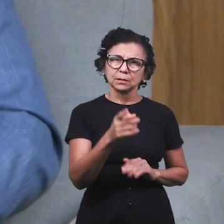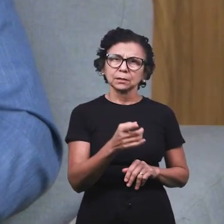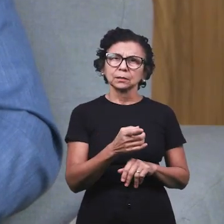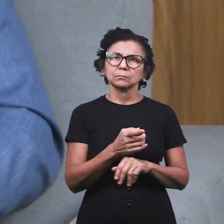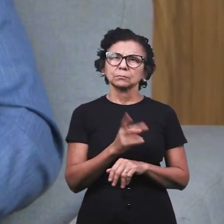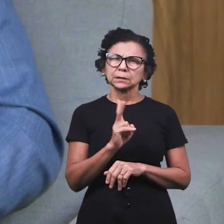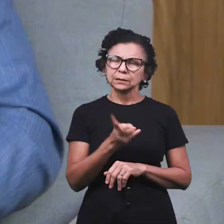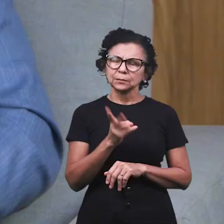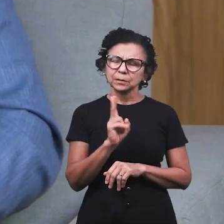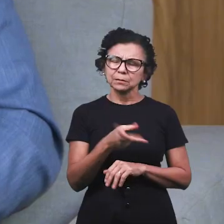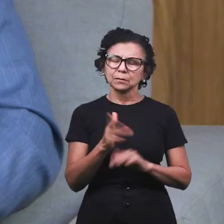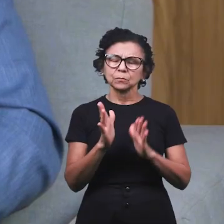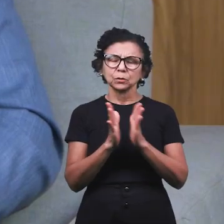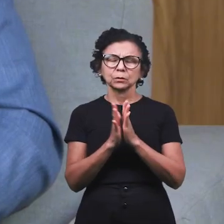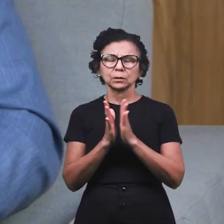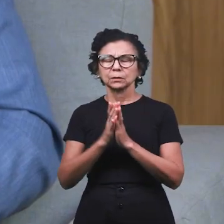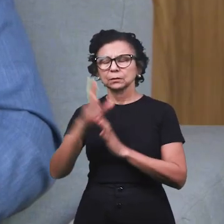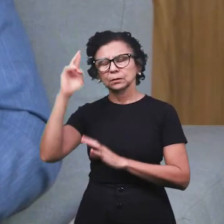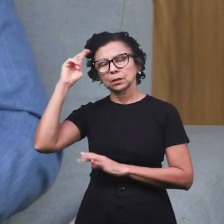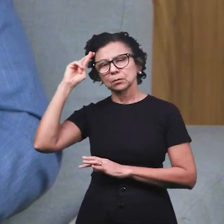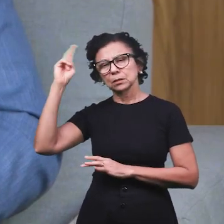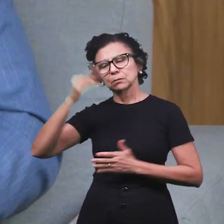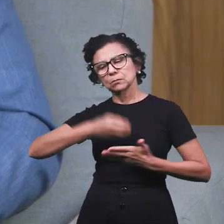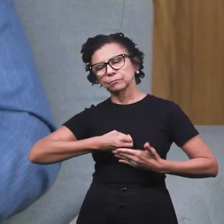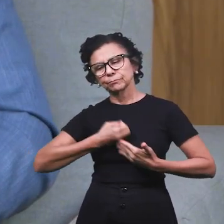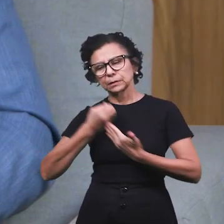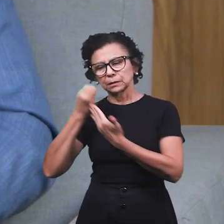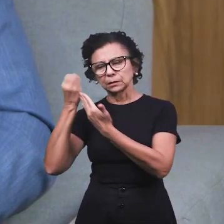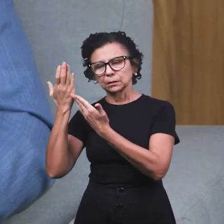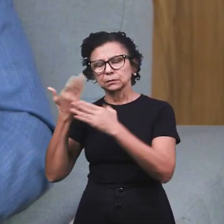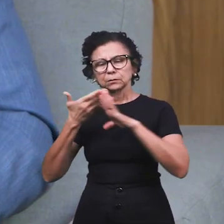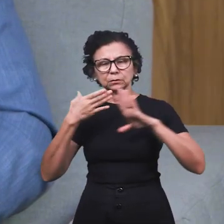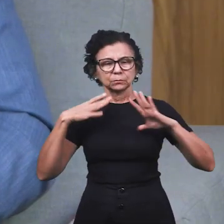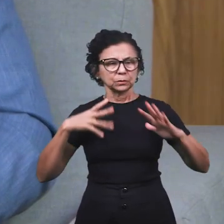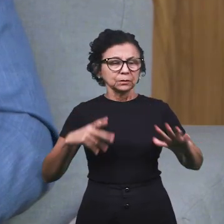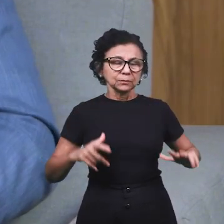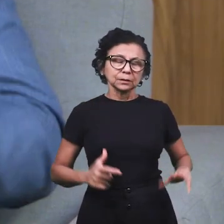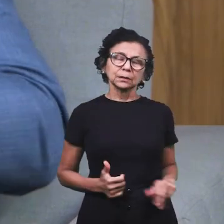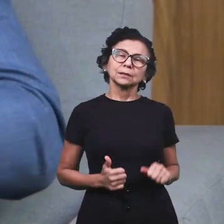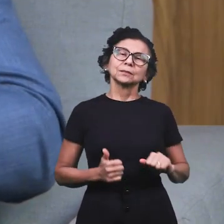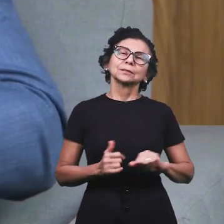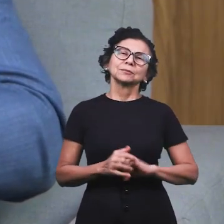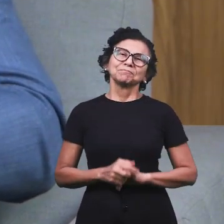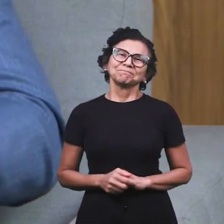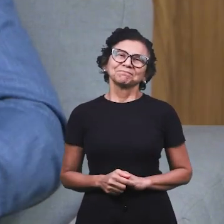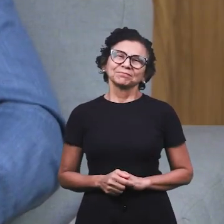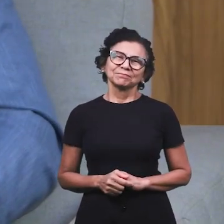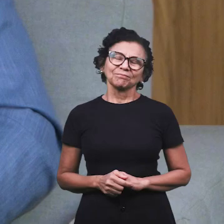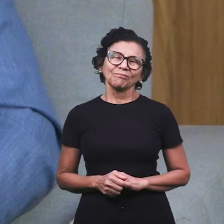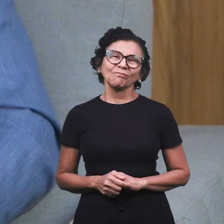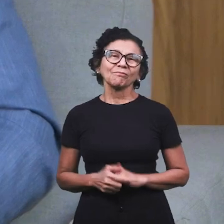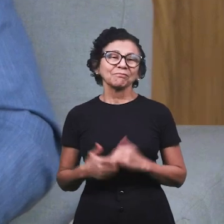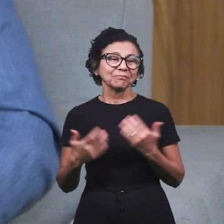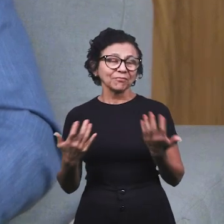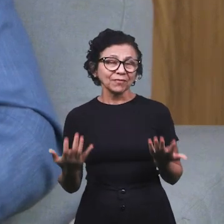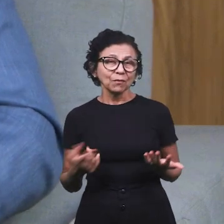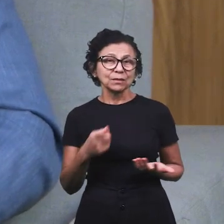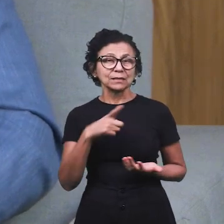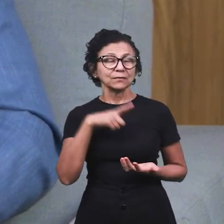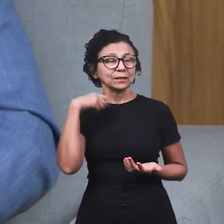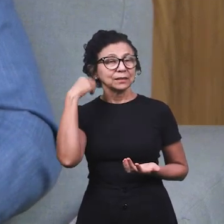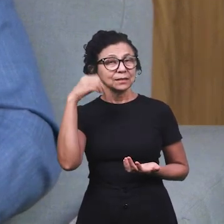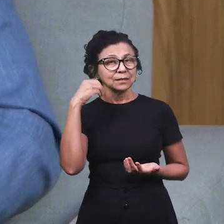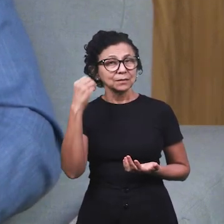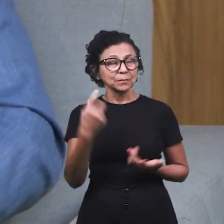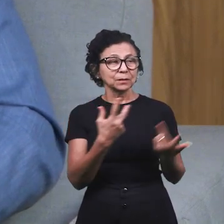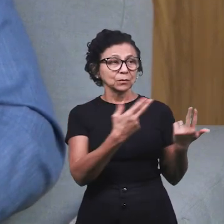constantemente, buscando ao Senhor, entregando a sua vida ao Senhor, vai acontecer assim como aconteceu na experiência contada aqui